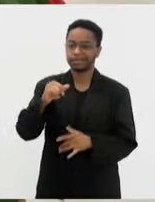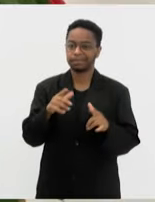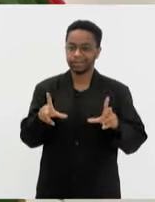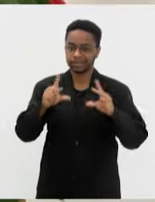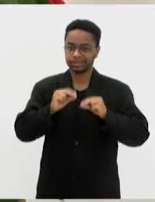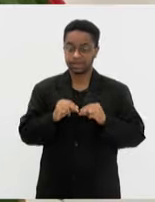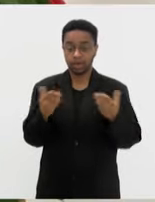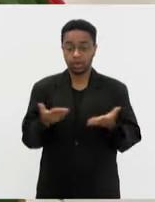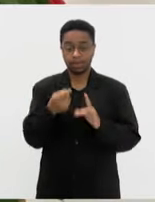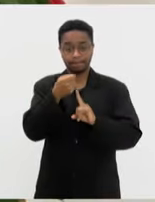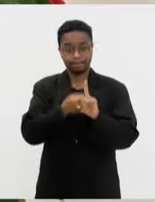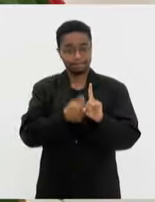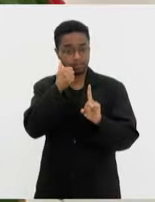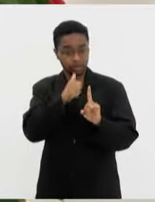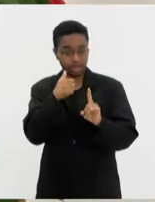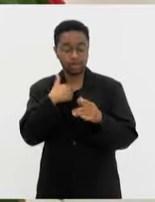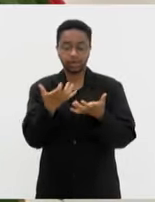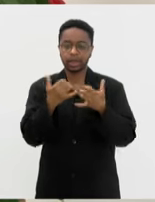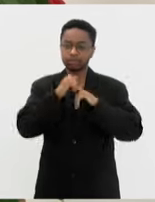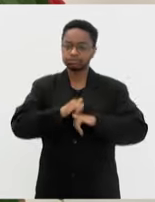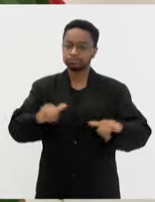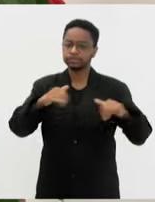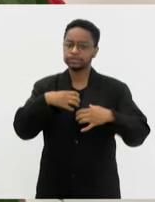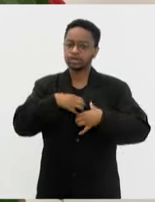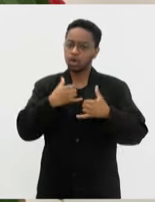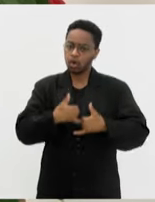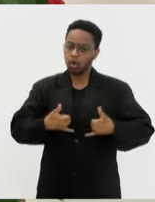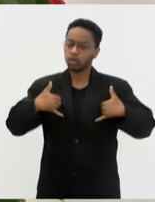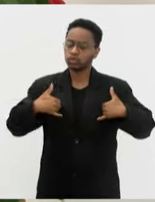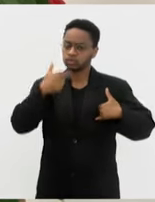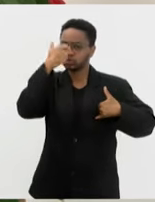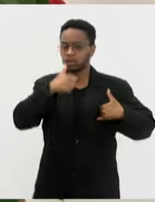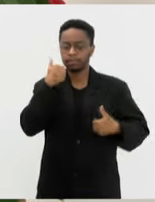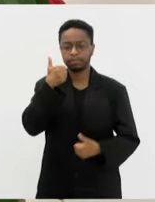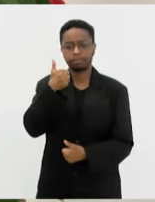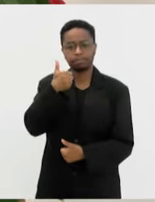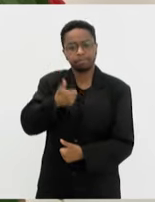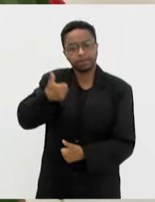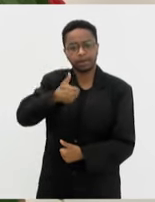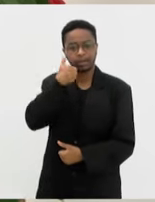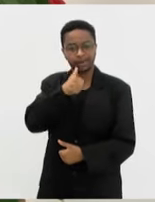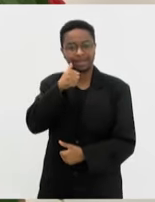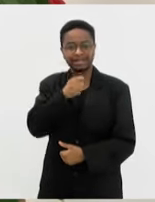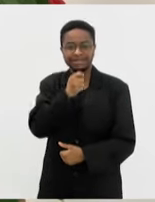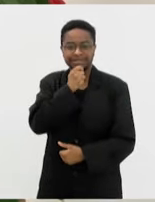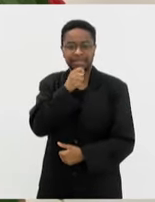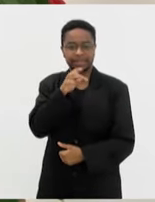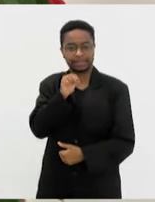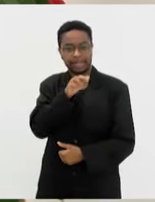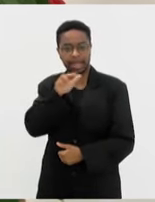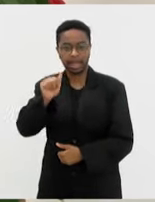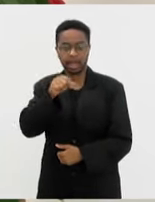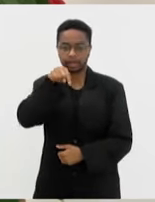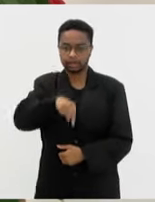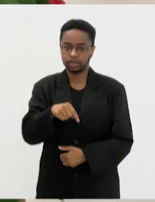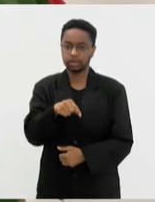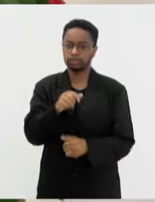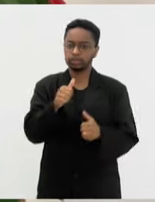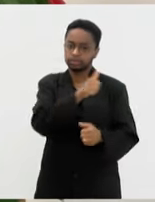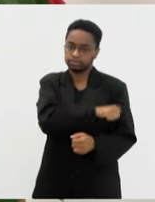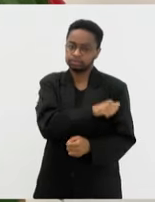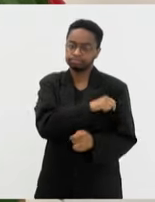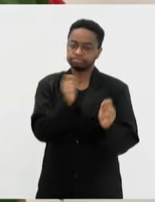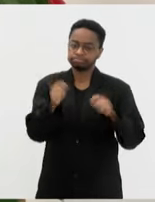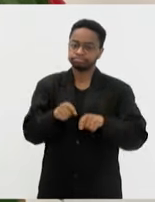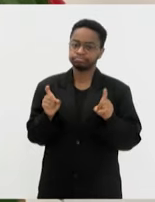da mulher, quero dizer do meu orgulho em ser a primeira mulher sem terra da história do Rio de Janeiro a ocupar uma